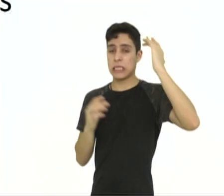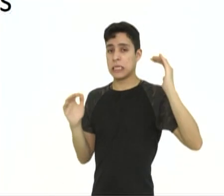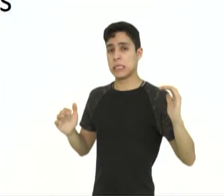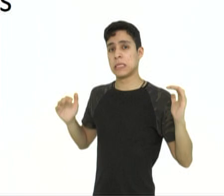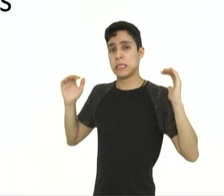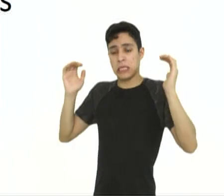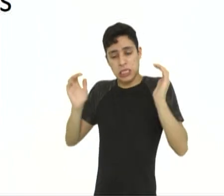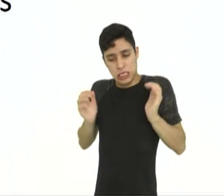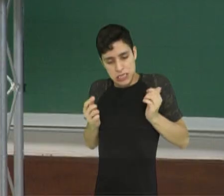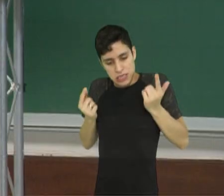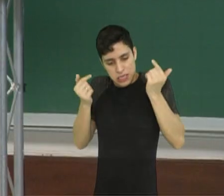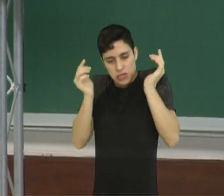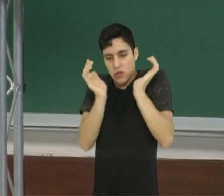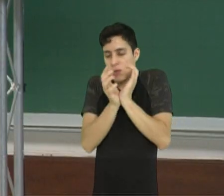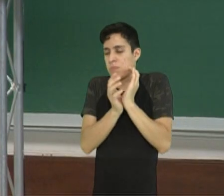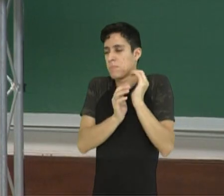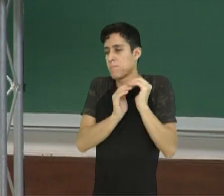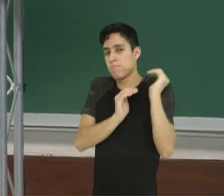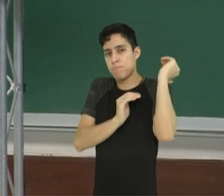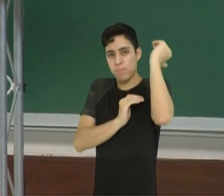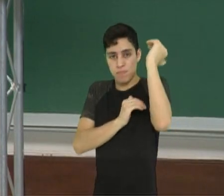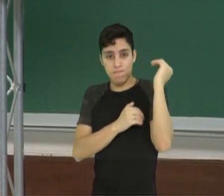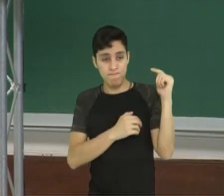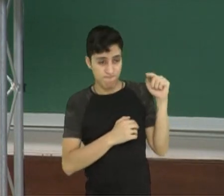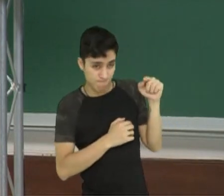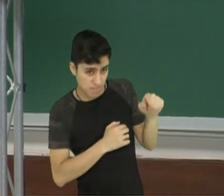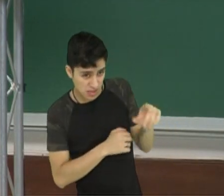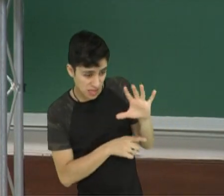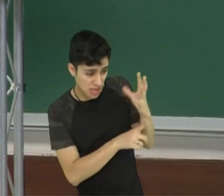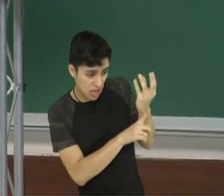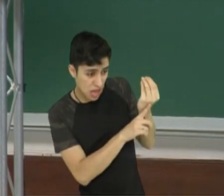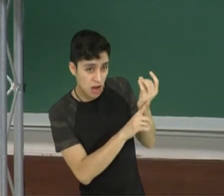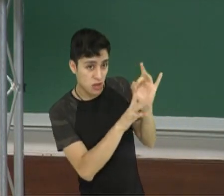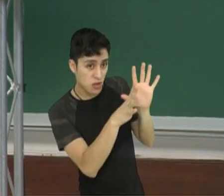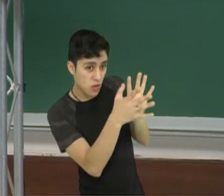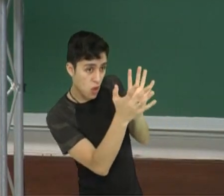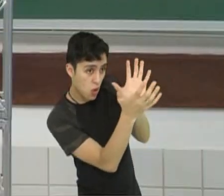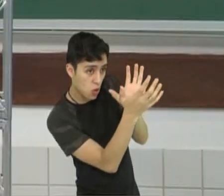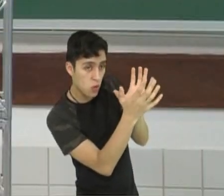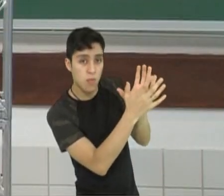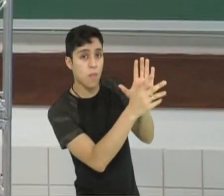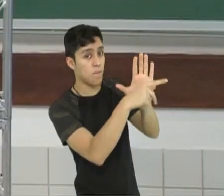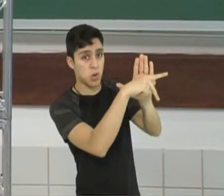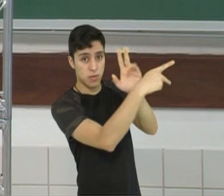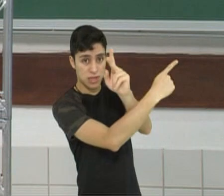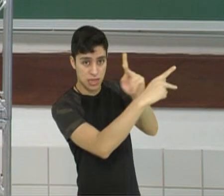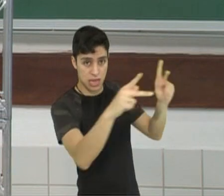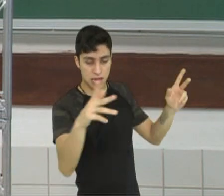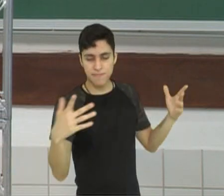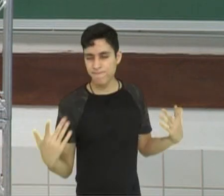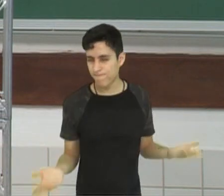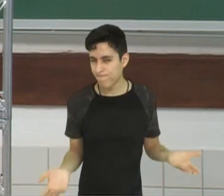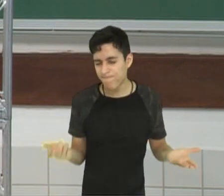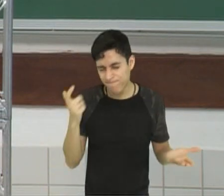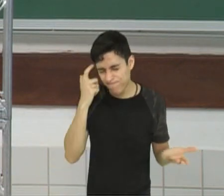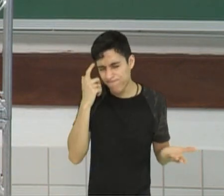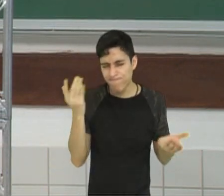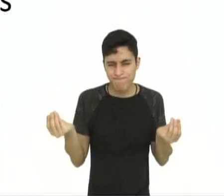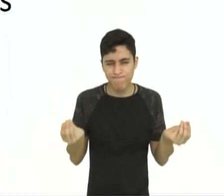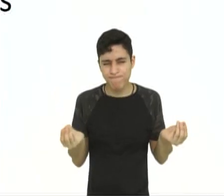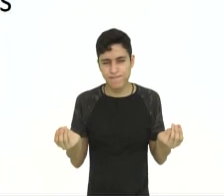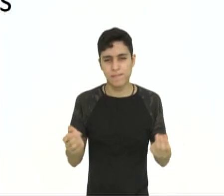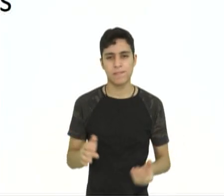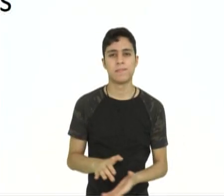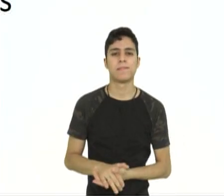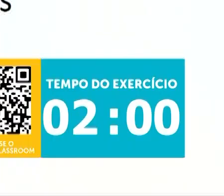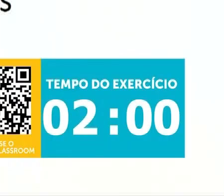da classe alta, enfim. Será que é isso? Será que a arte é só para uma elite? Então, pense um pouquinho e daqui a pouco a prof volta.